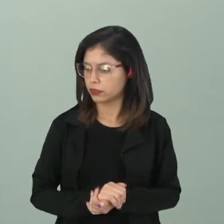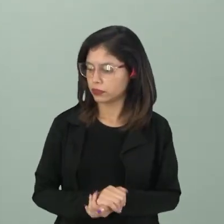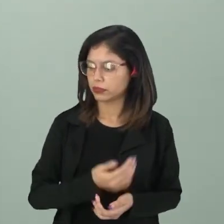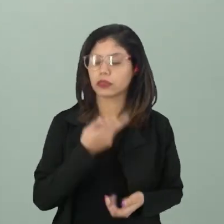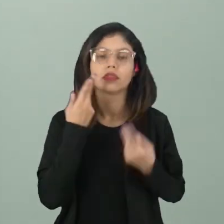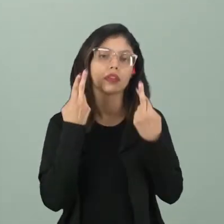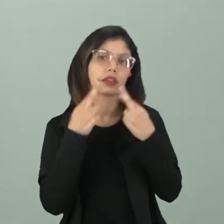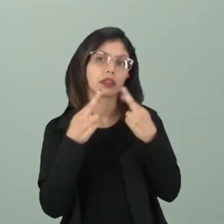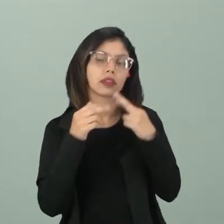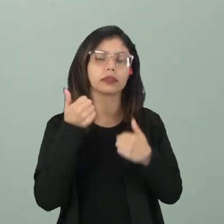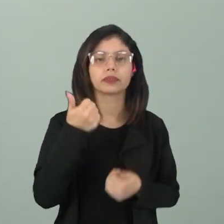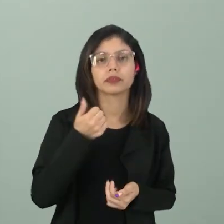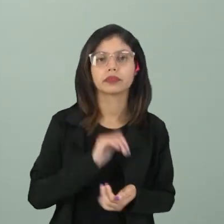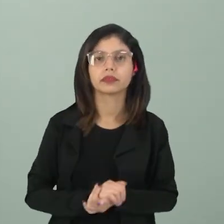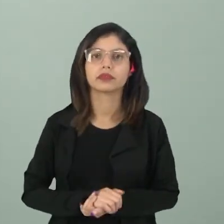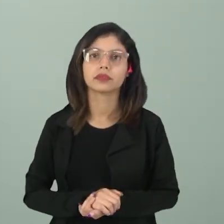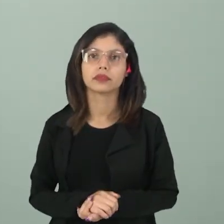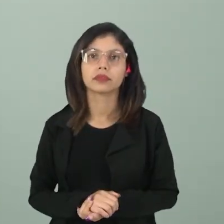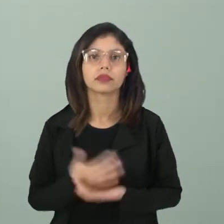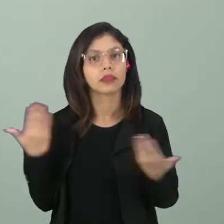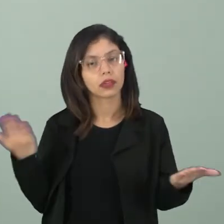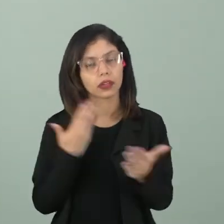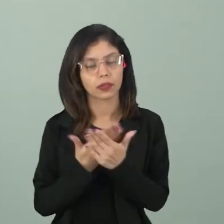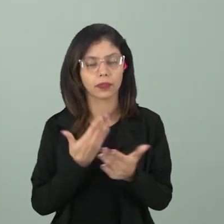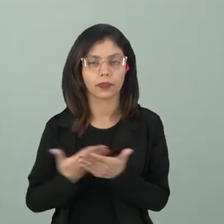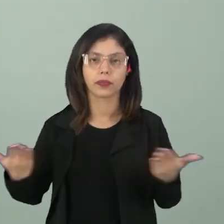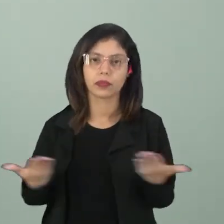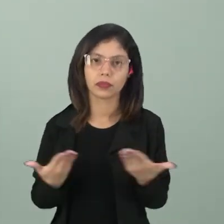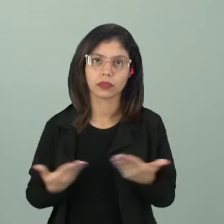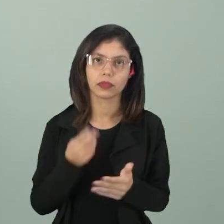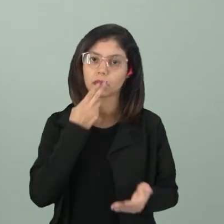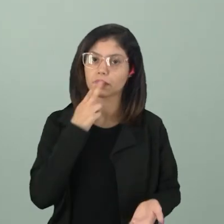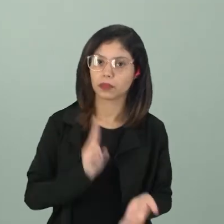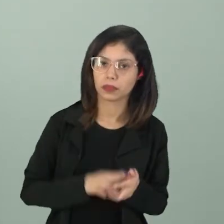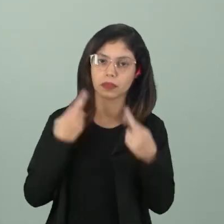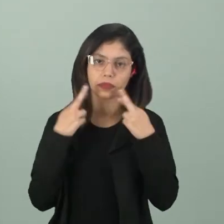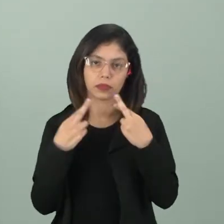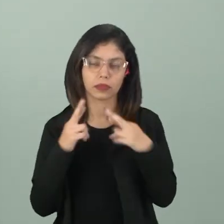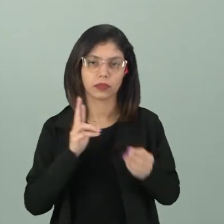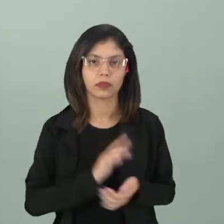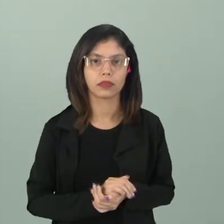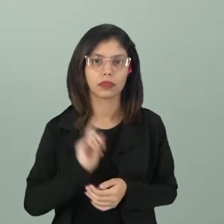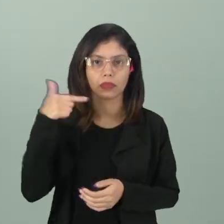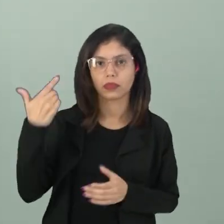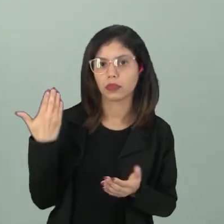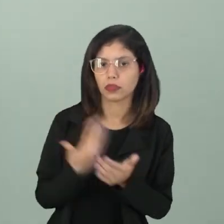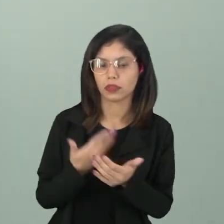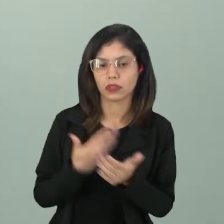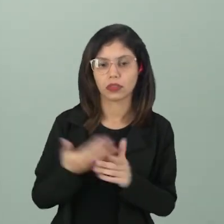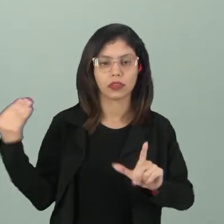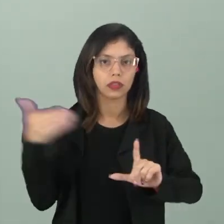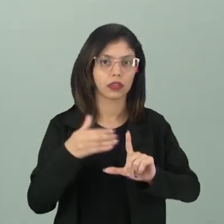na carta de reclamação, tá? Então essa foi a aula de hoje sobre carta de reclamação. Para outras